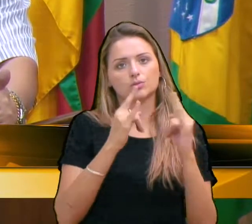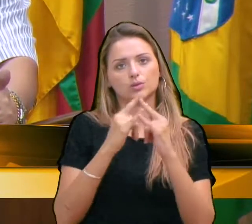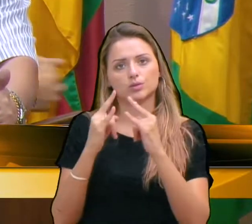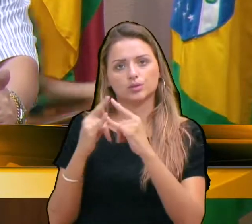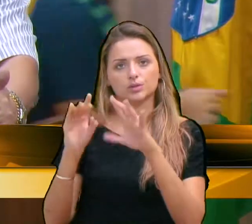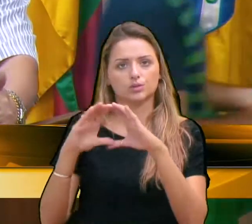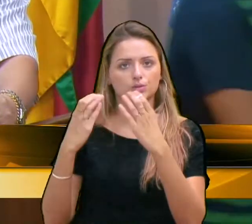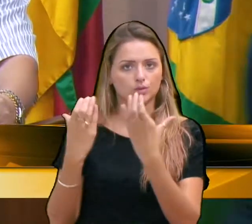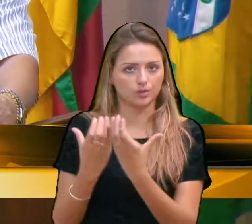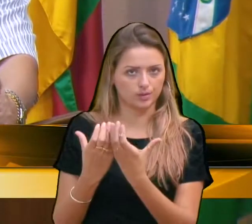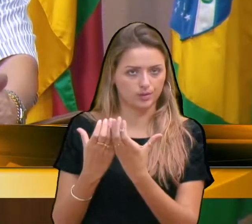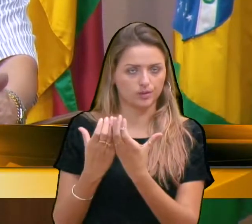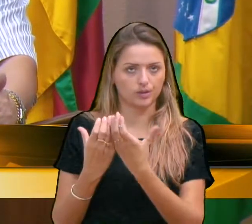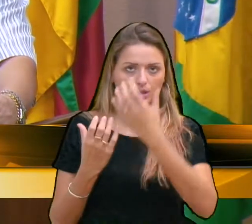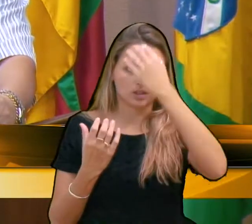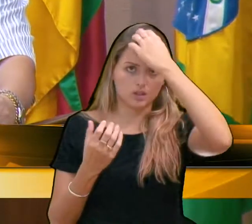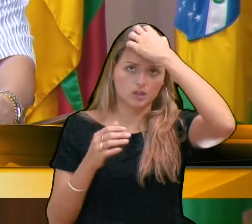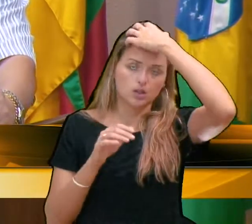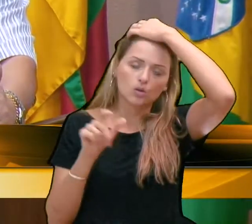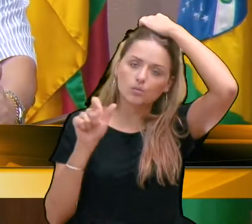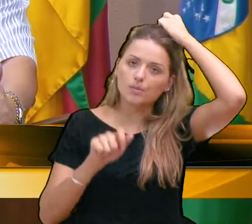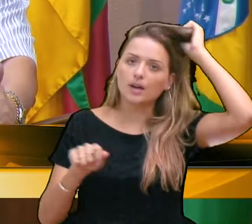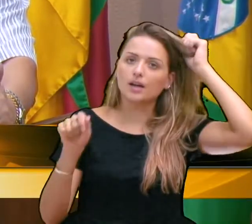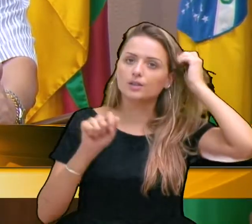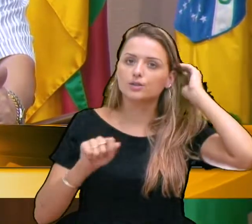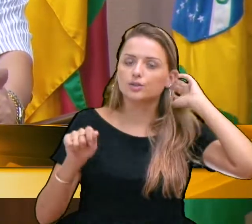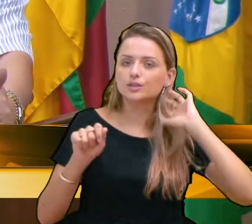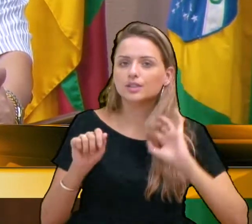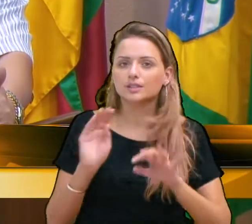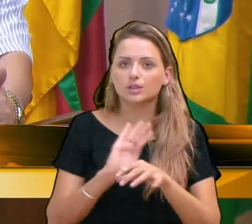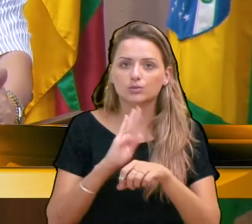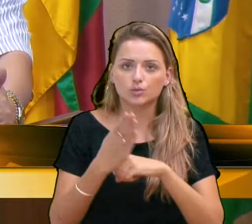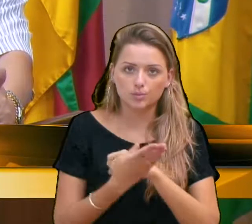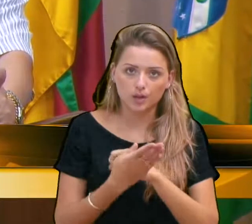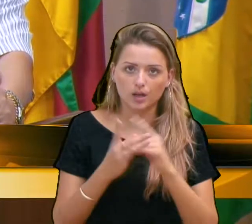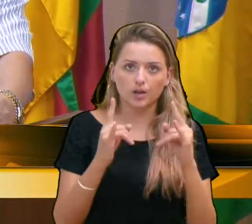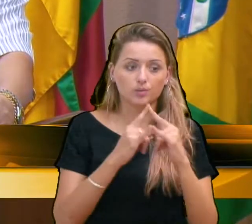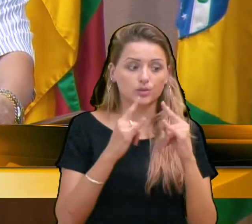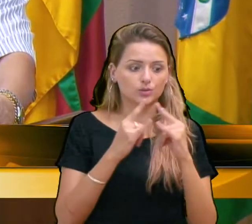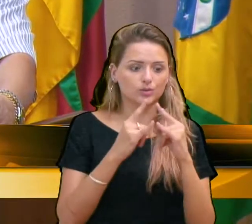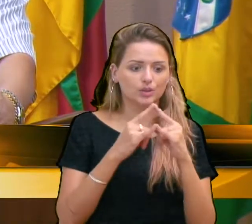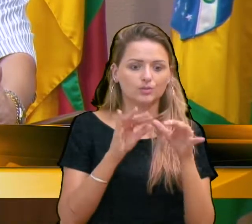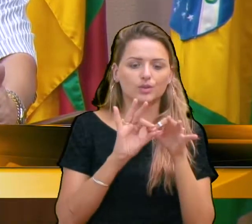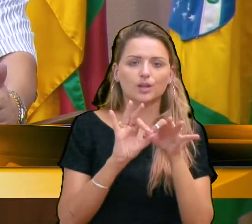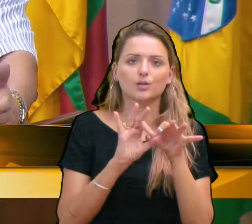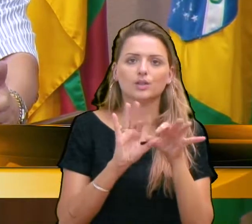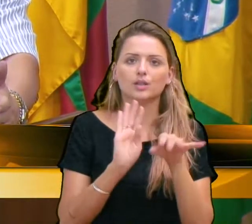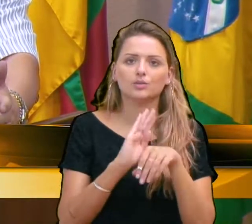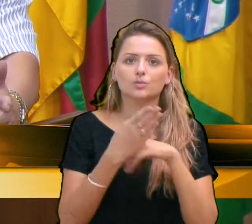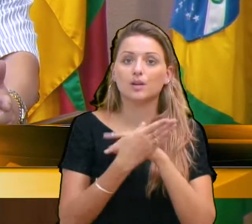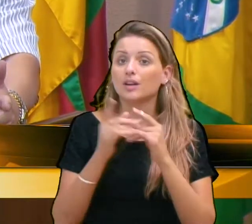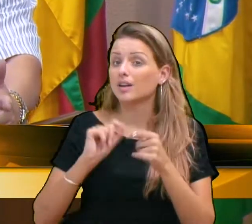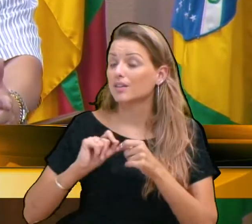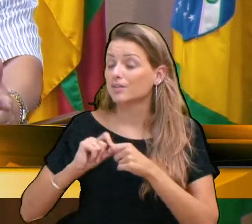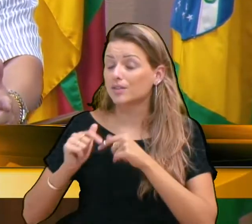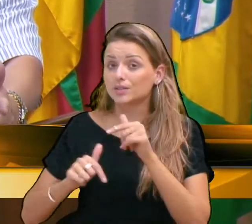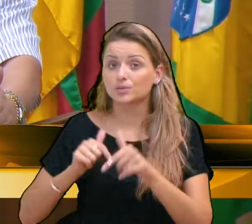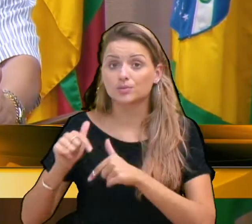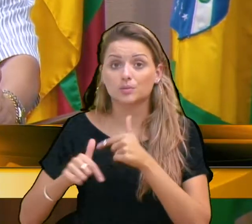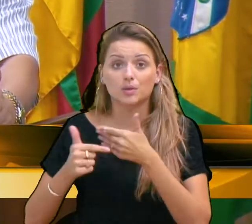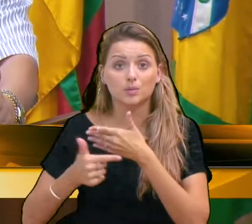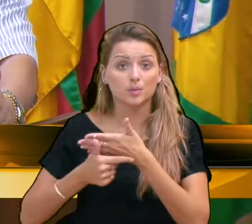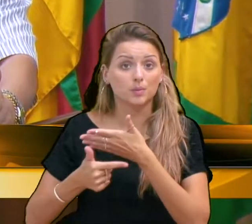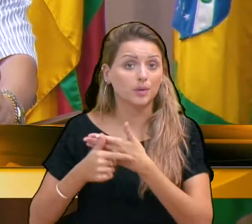comunitárias. Uma associação de moradores, uma entidade como a União de Bairros, ela presta um grande serviço